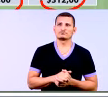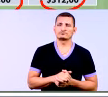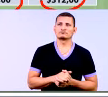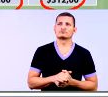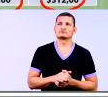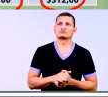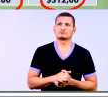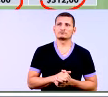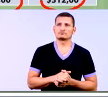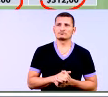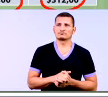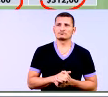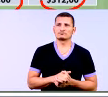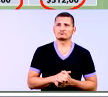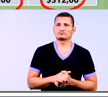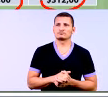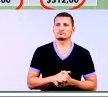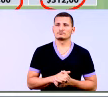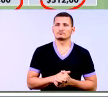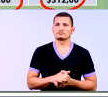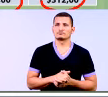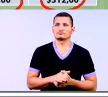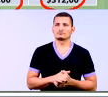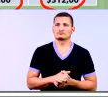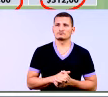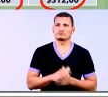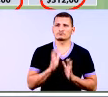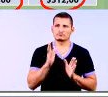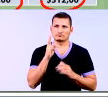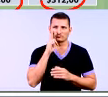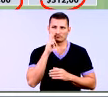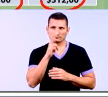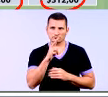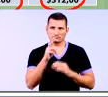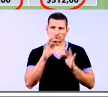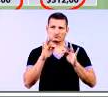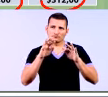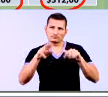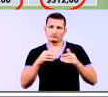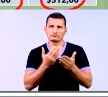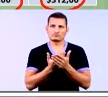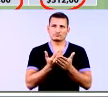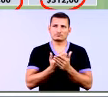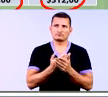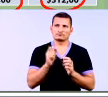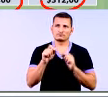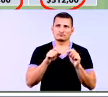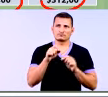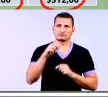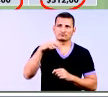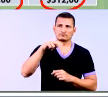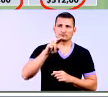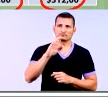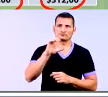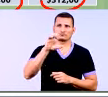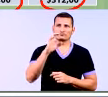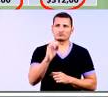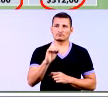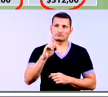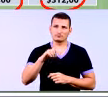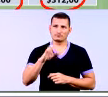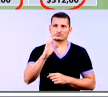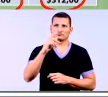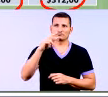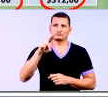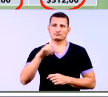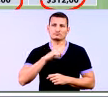que o 2. Então aparece toda hora agora. A gente já viu no finalzinho da aula o que são os núcleos. Os núcleos são processadores.